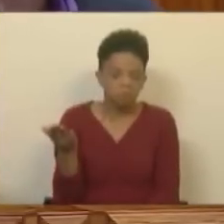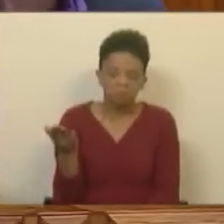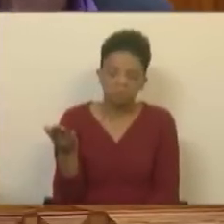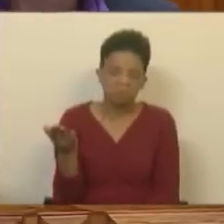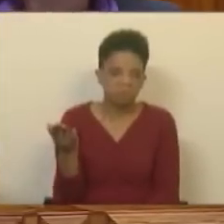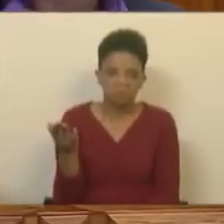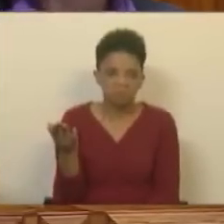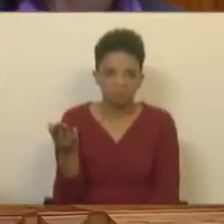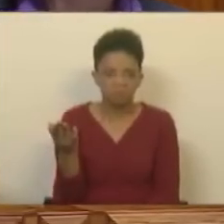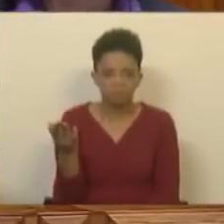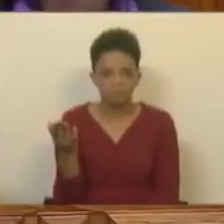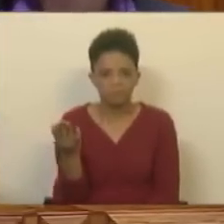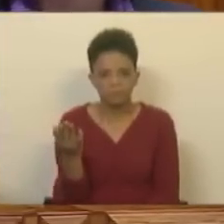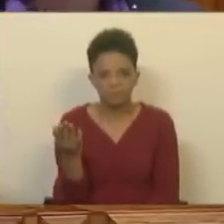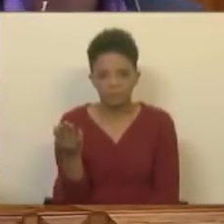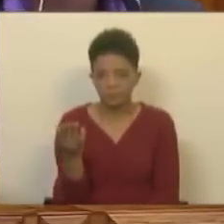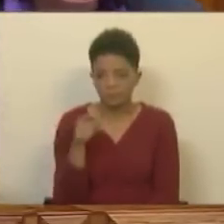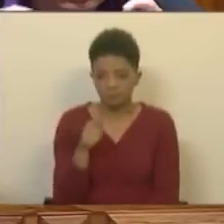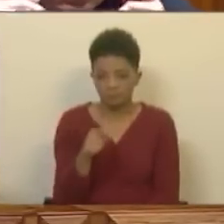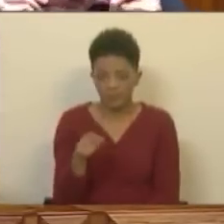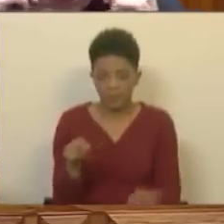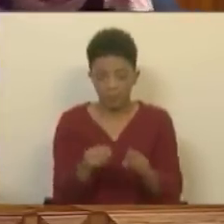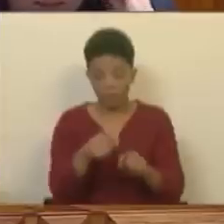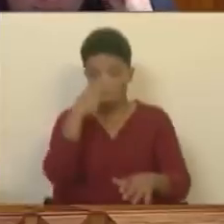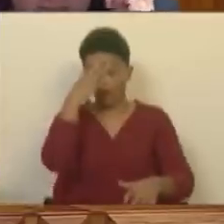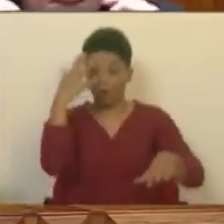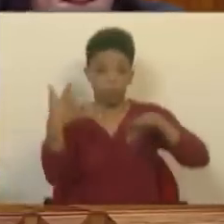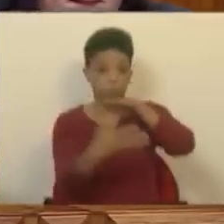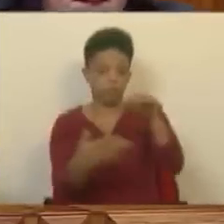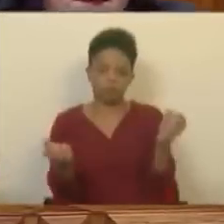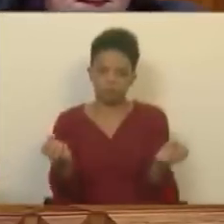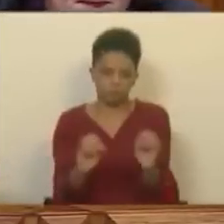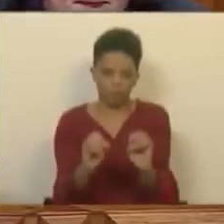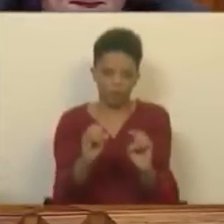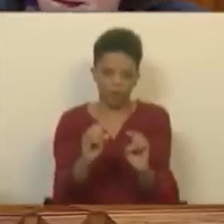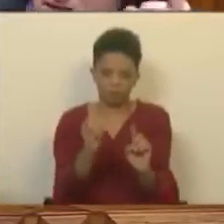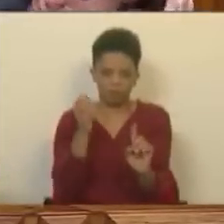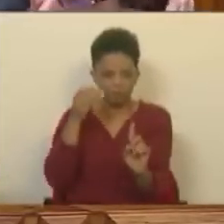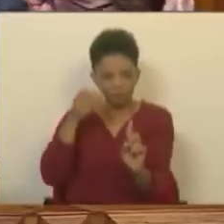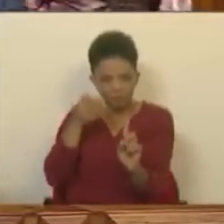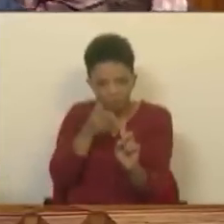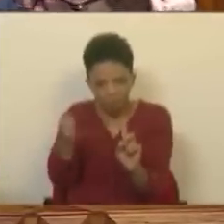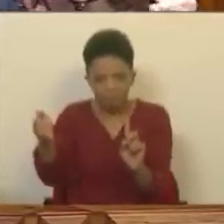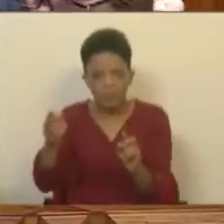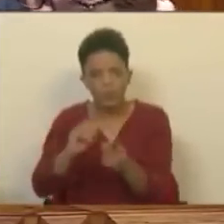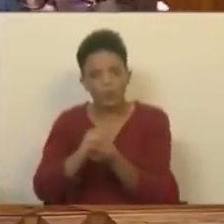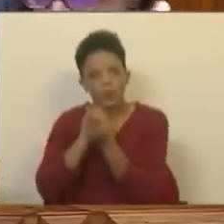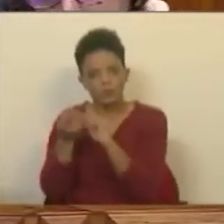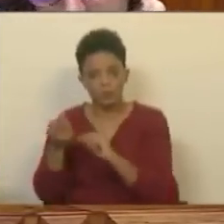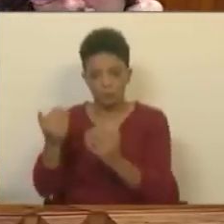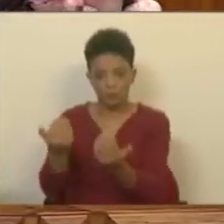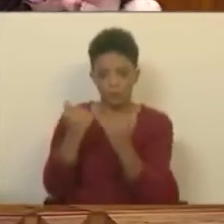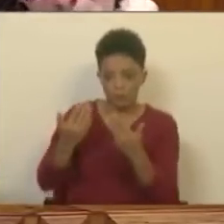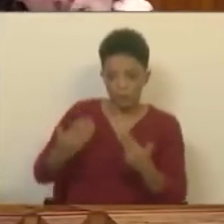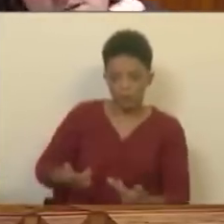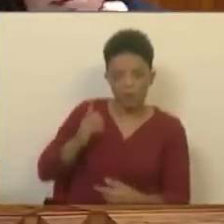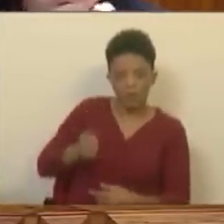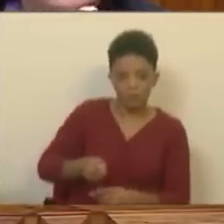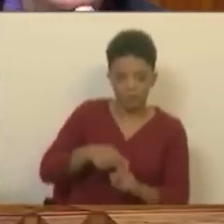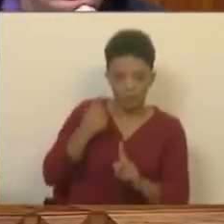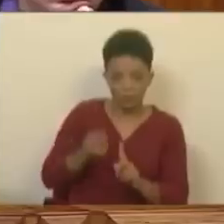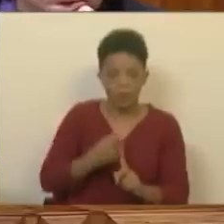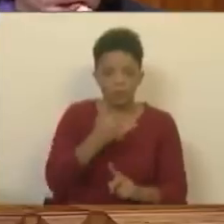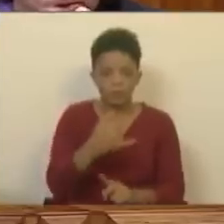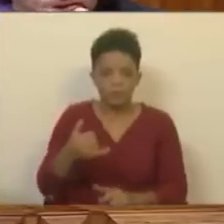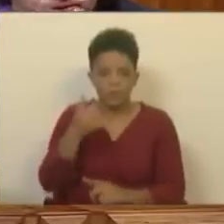apontam no sentido dessa cataste que indica pelo contrário a indicação que temos neste momento é que em